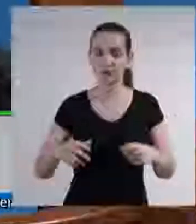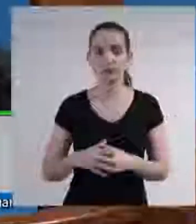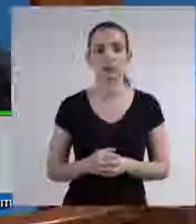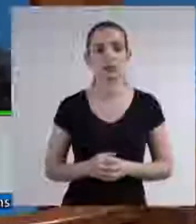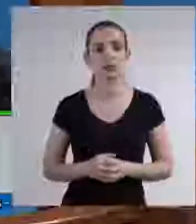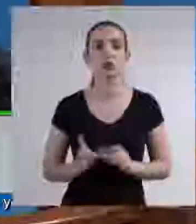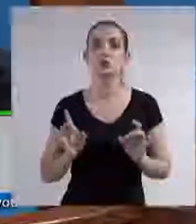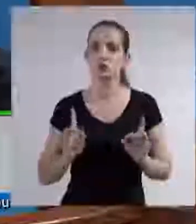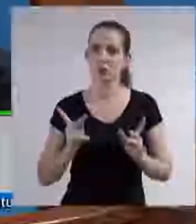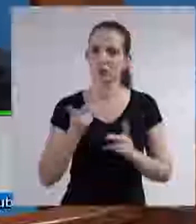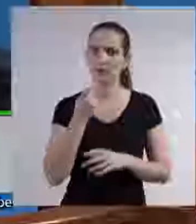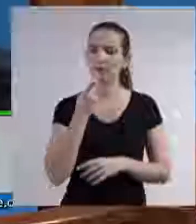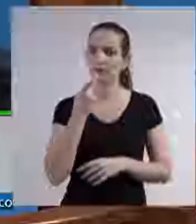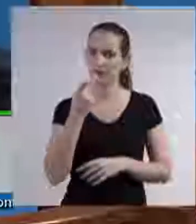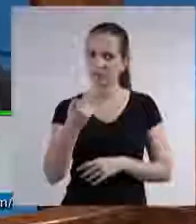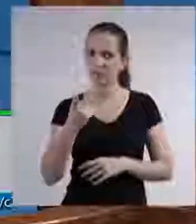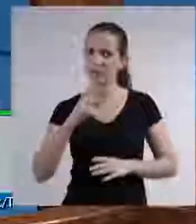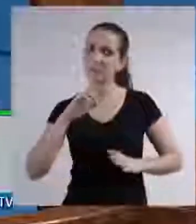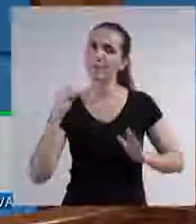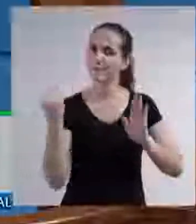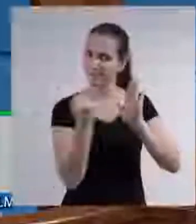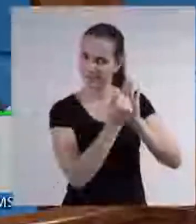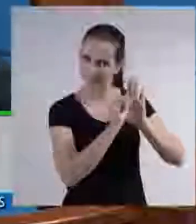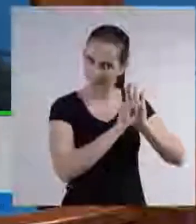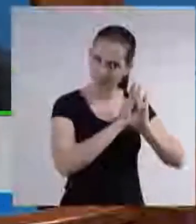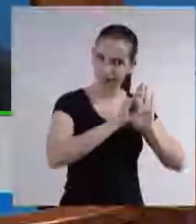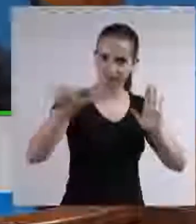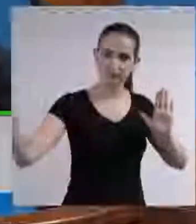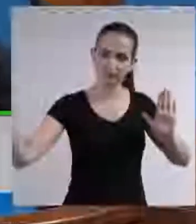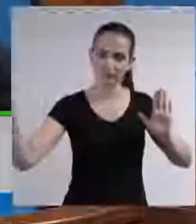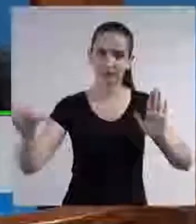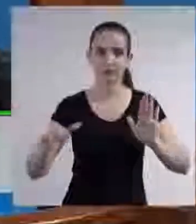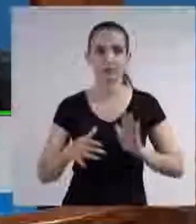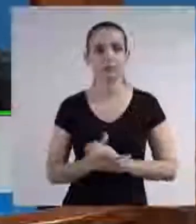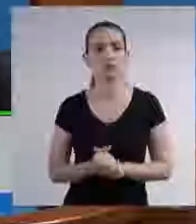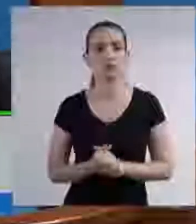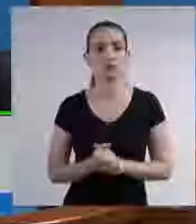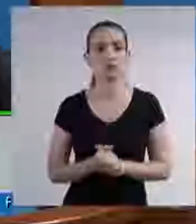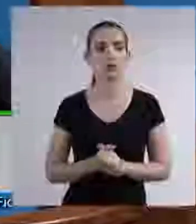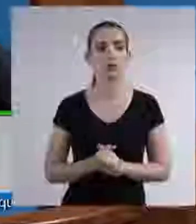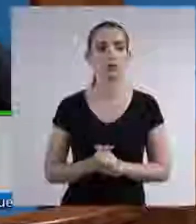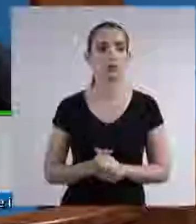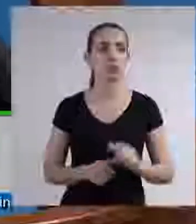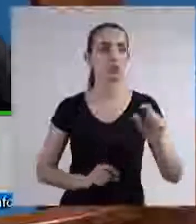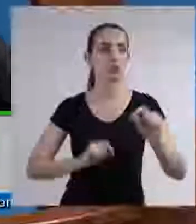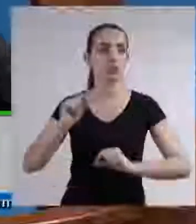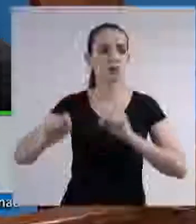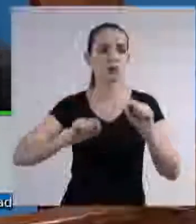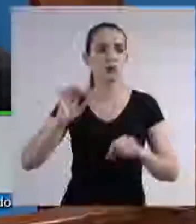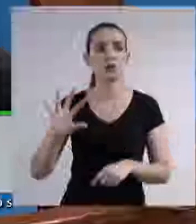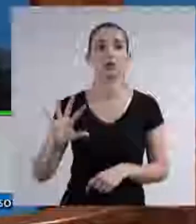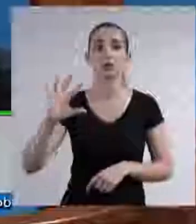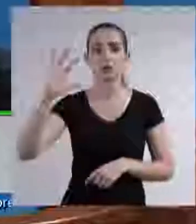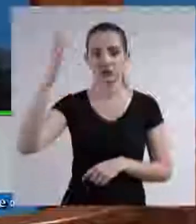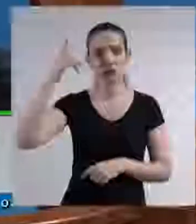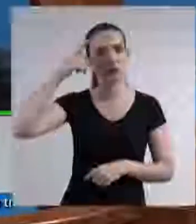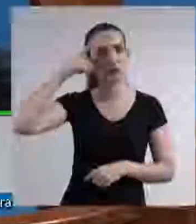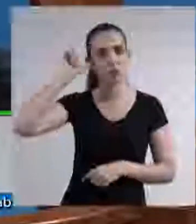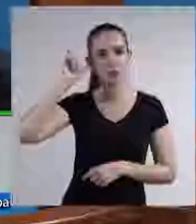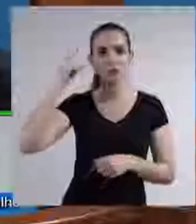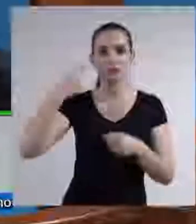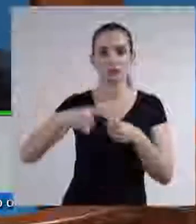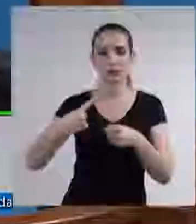para fazer um registro aqui do que aconteceu ontem na cidade